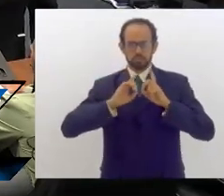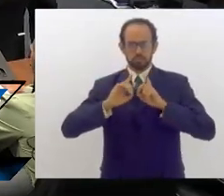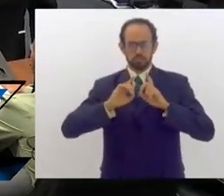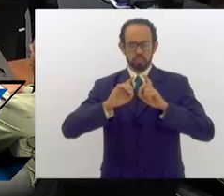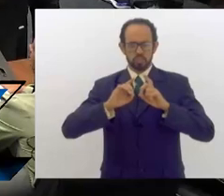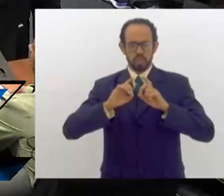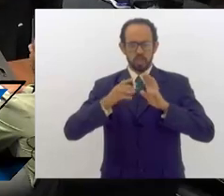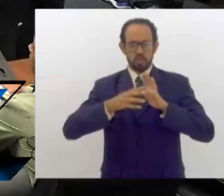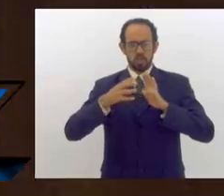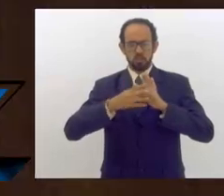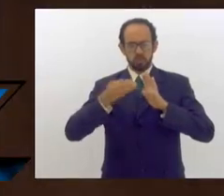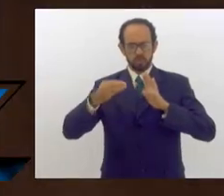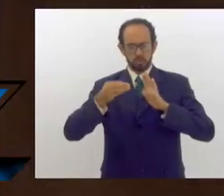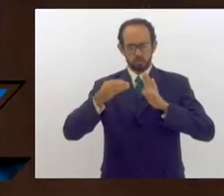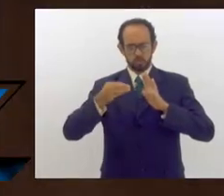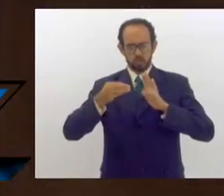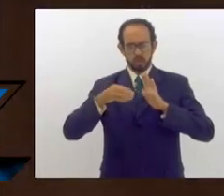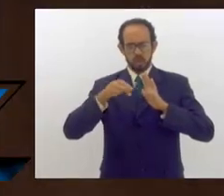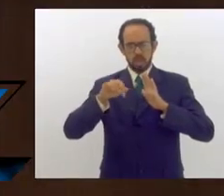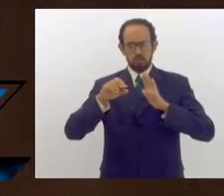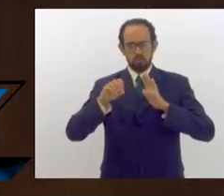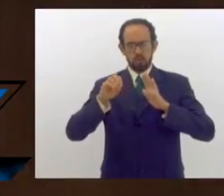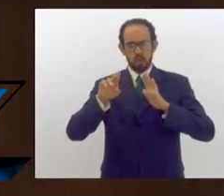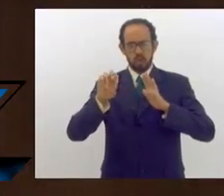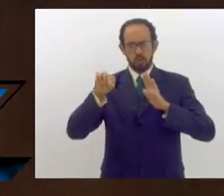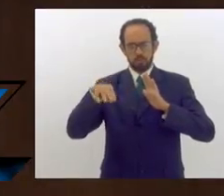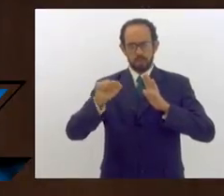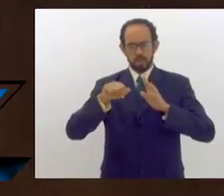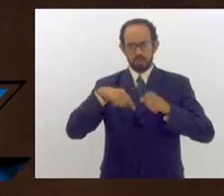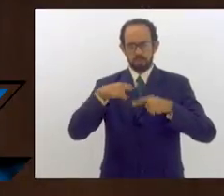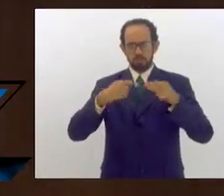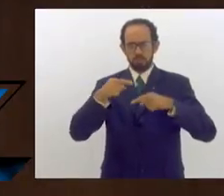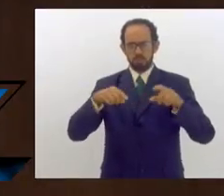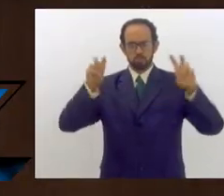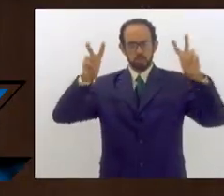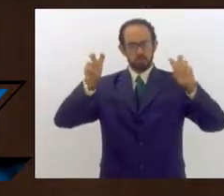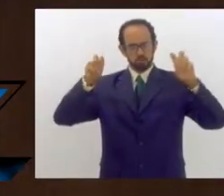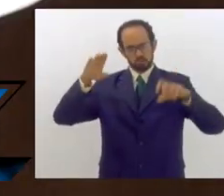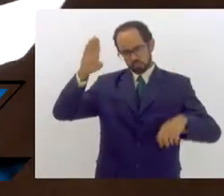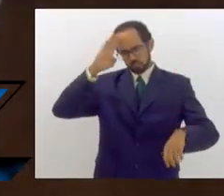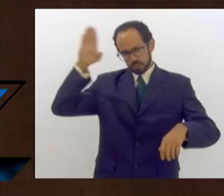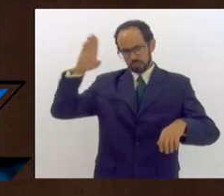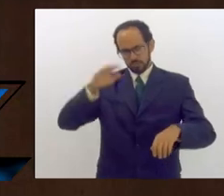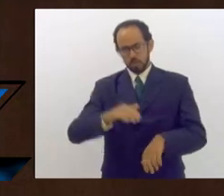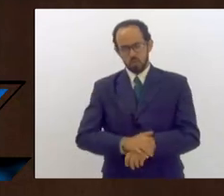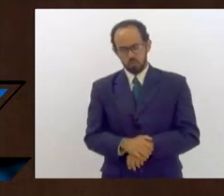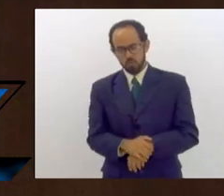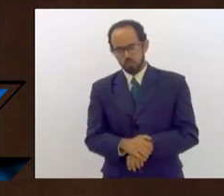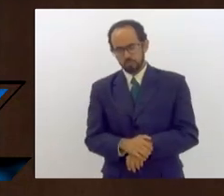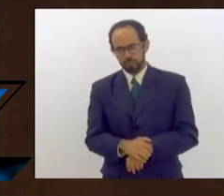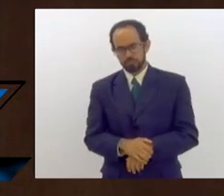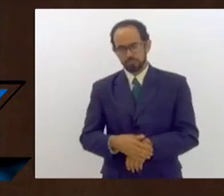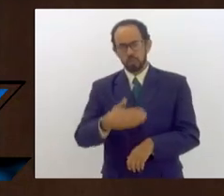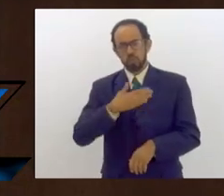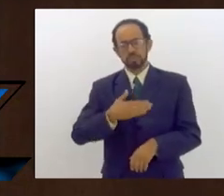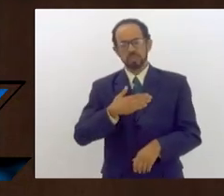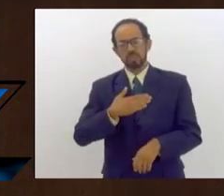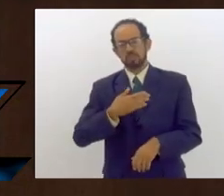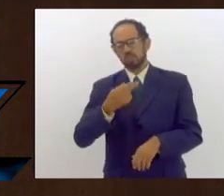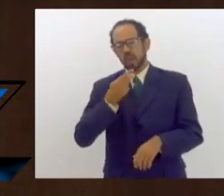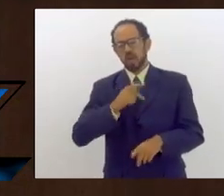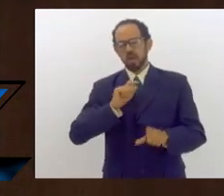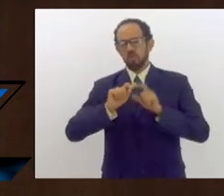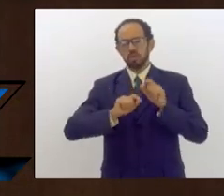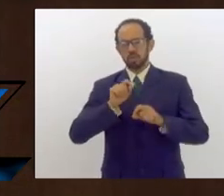de discutir ou depois de falar sobre o mérito da questão o que eu queria falar é o seguinte